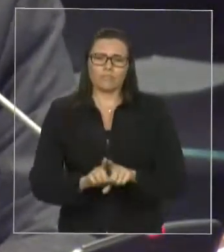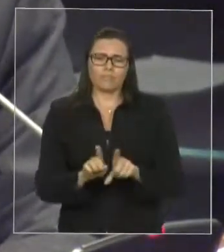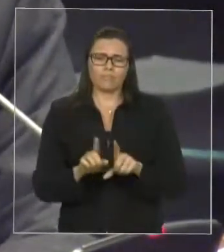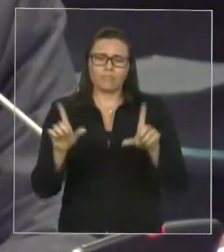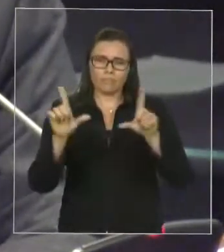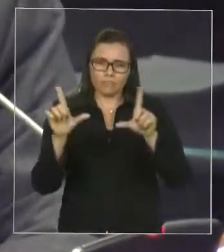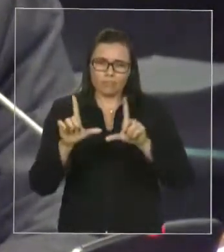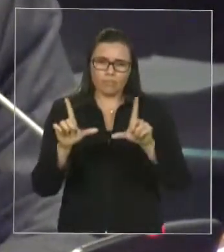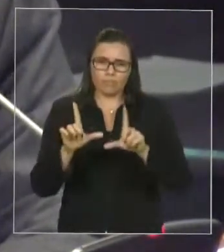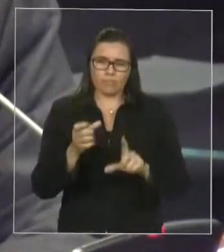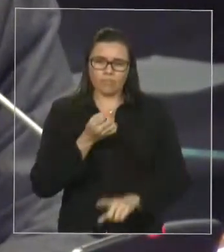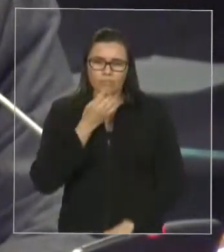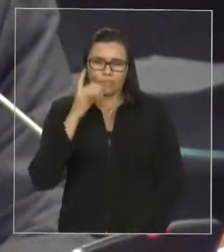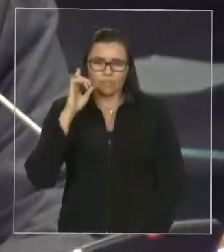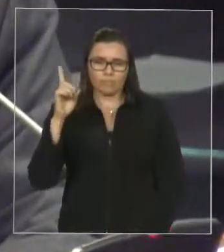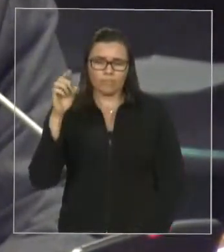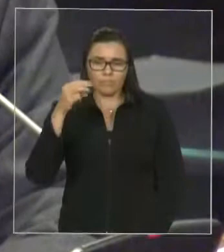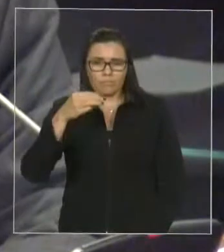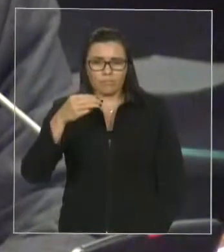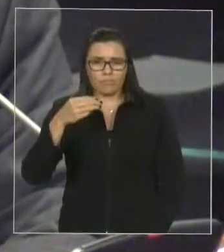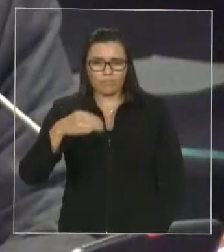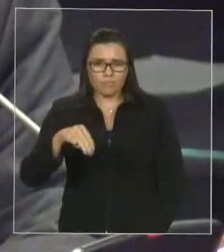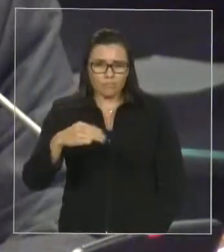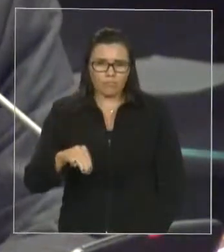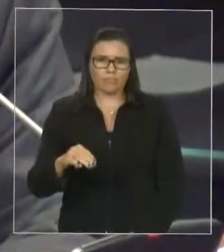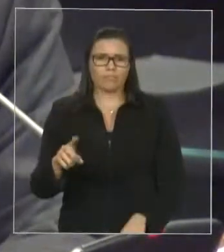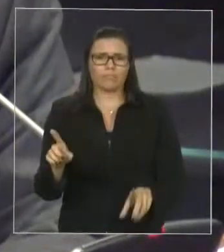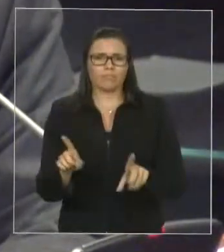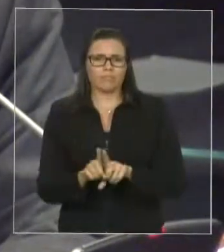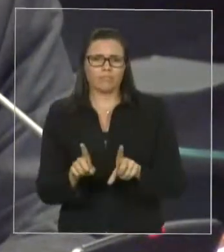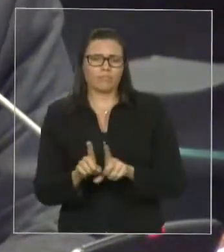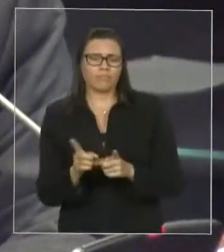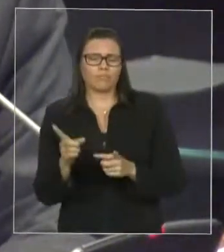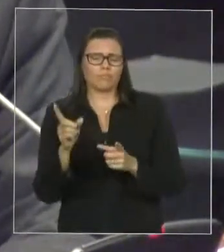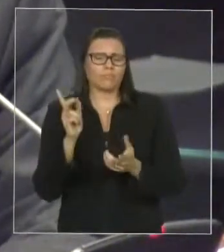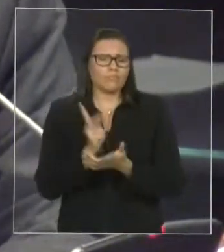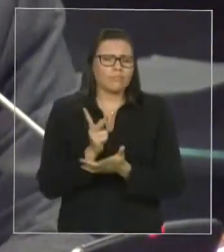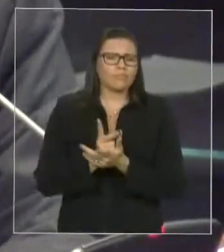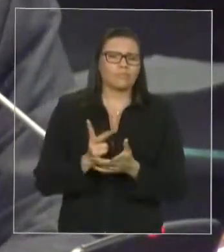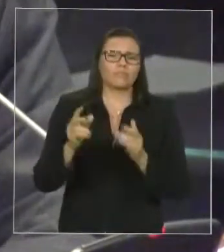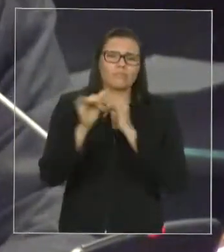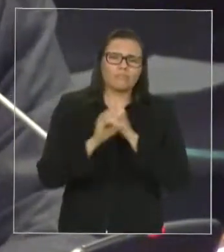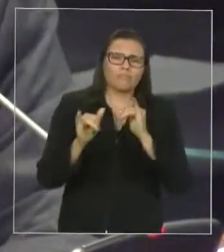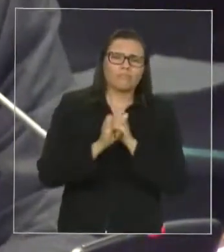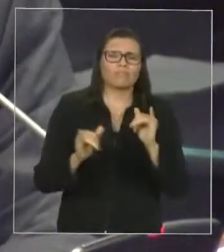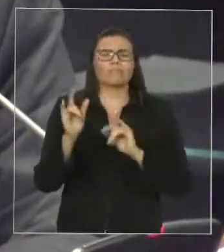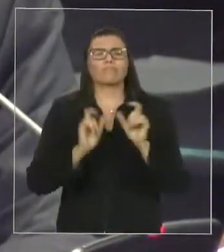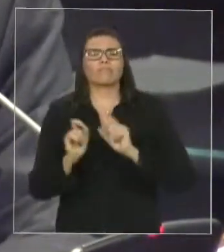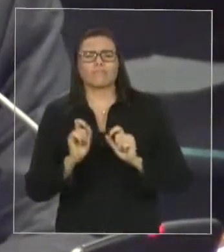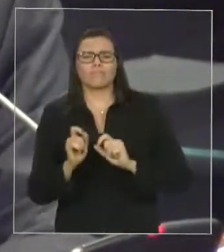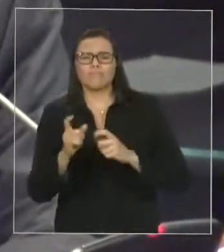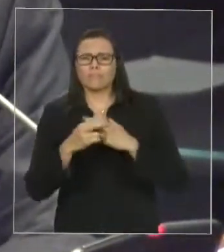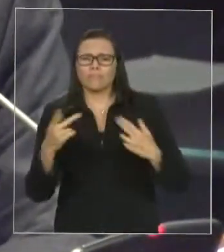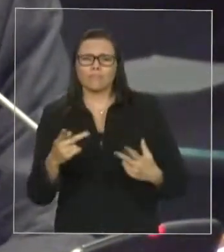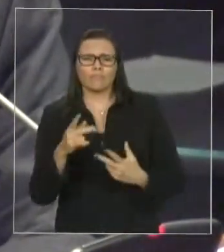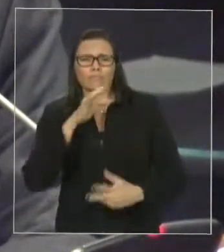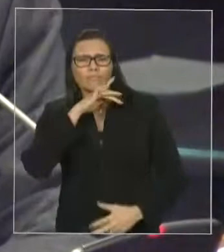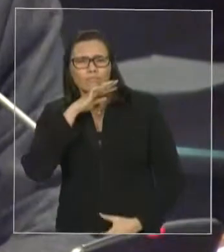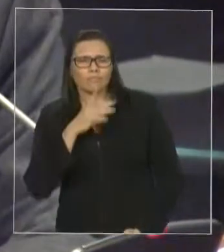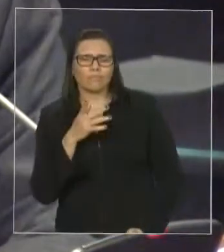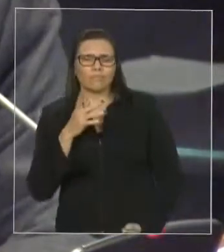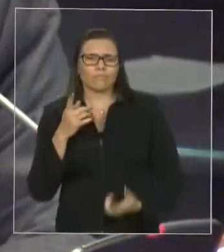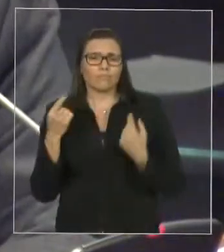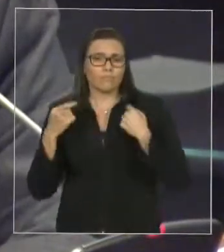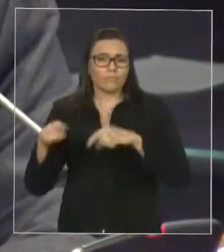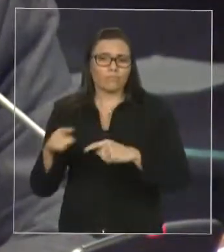e o deputado Adriano até entendeu de uma outra forma, sobre a inauguração da ET do Vinhais, que naquele momento era um avanço